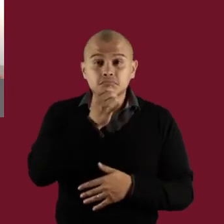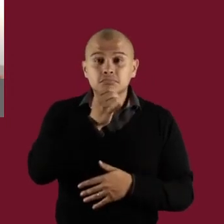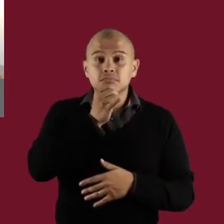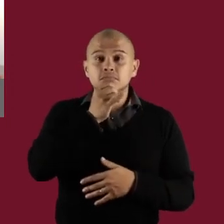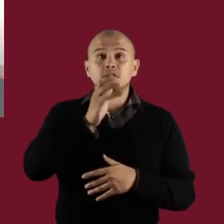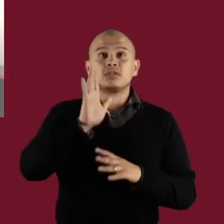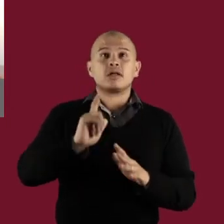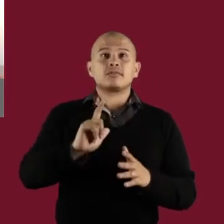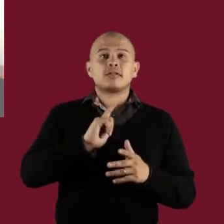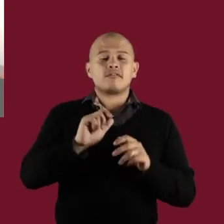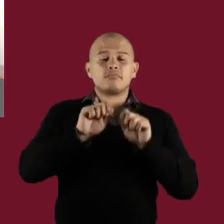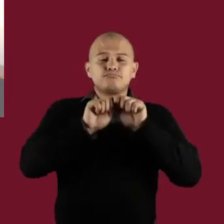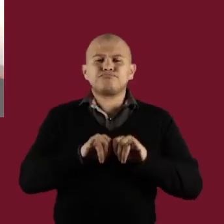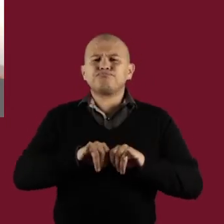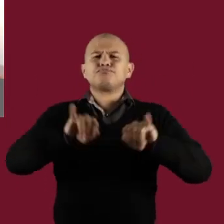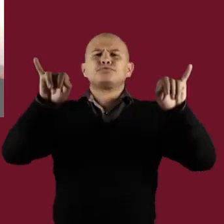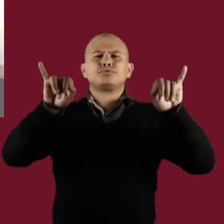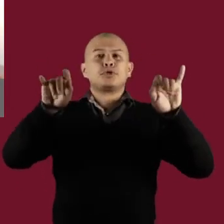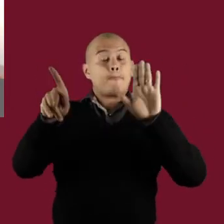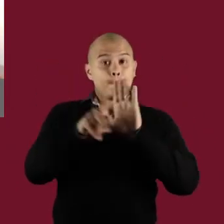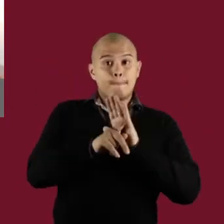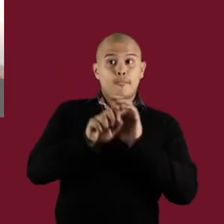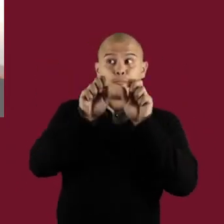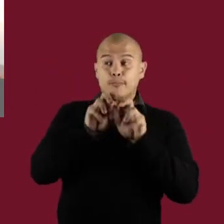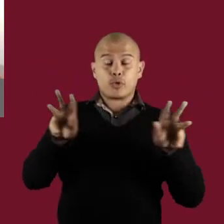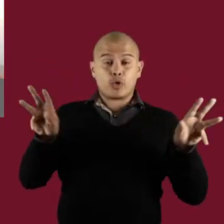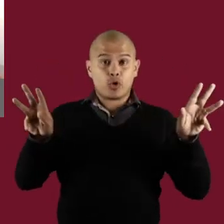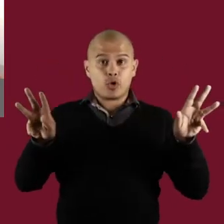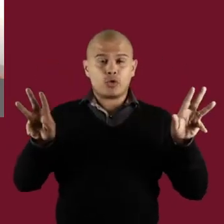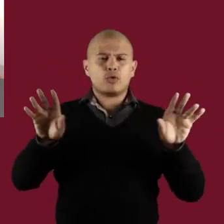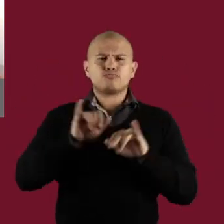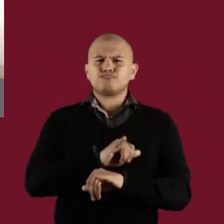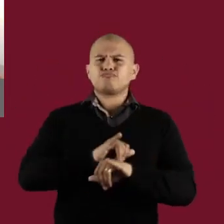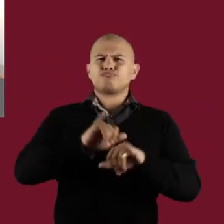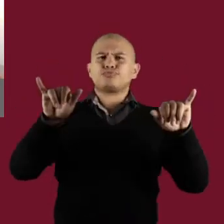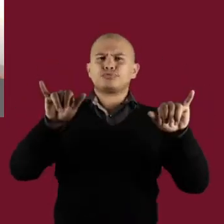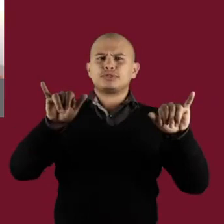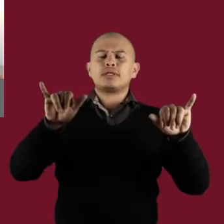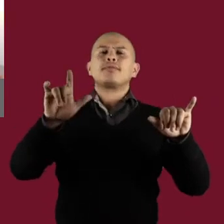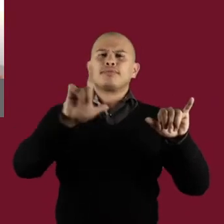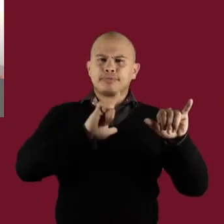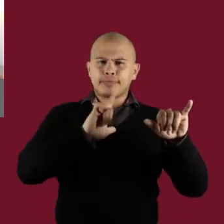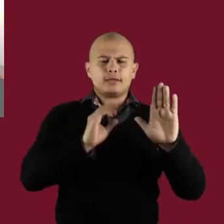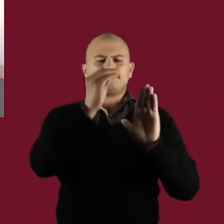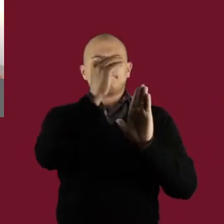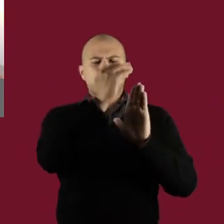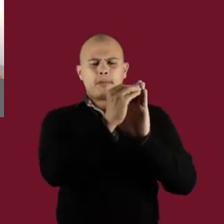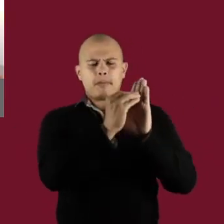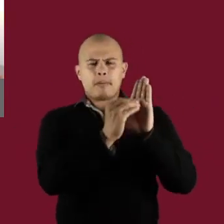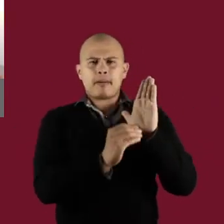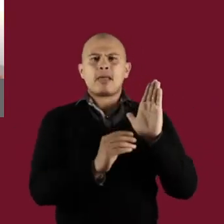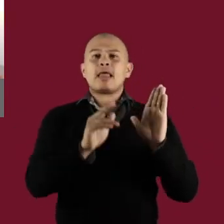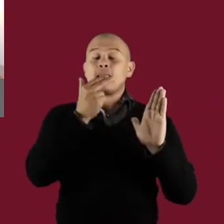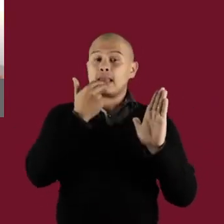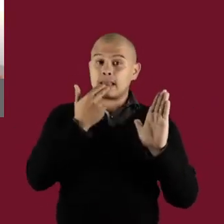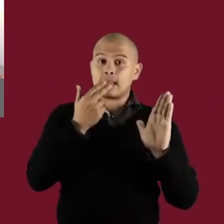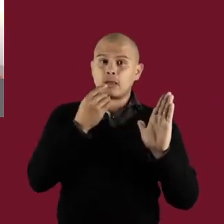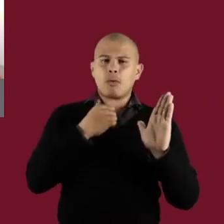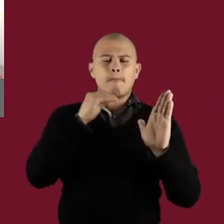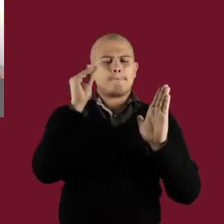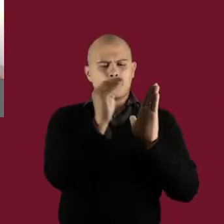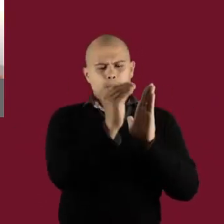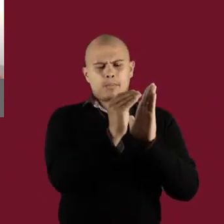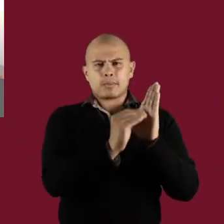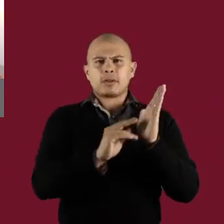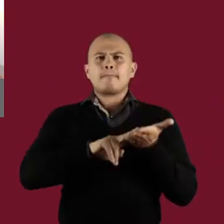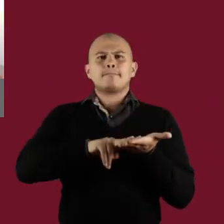sai um comunicado, né, ou digamos um press release ou um comunicado, como elas são línguas oficiais, os documentos